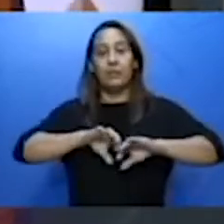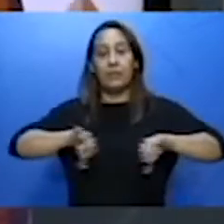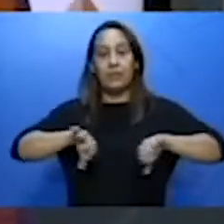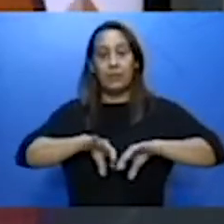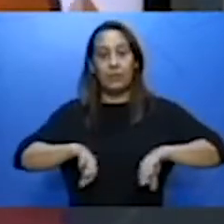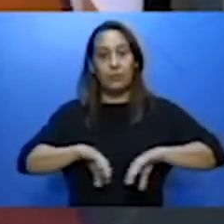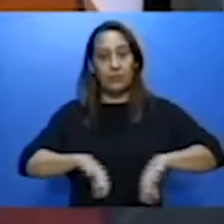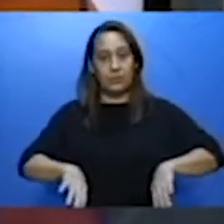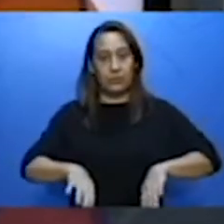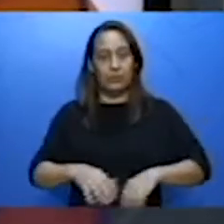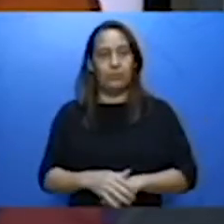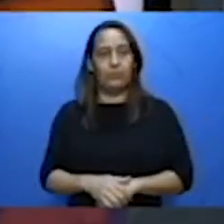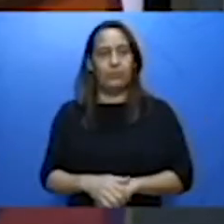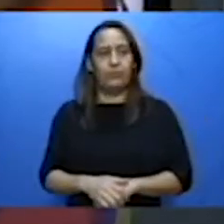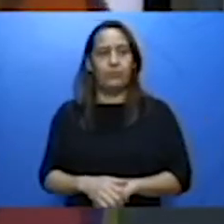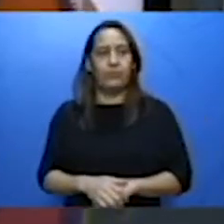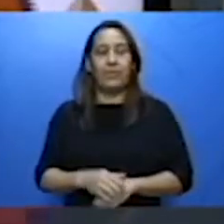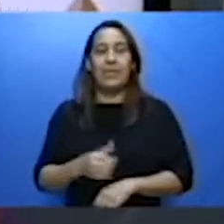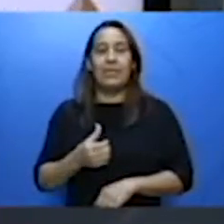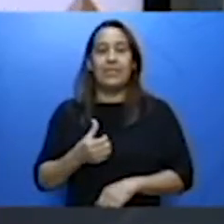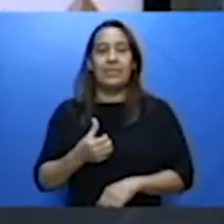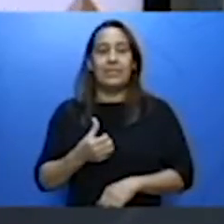da decomposição: